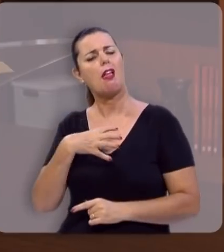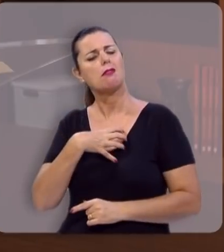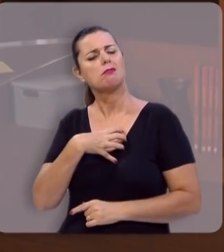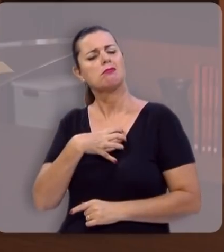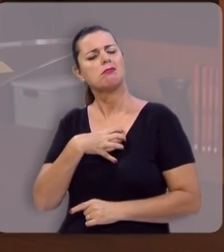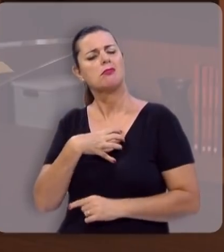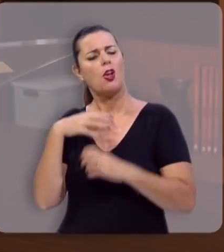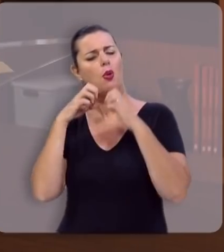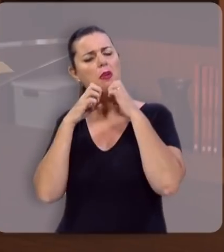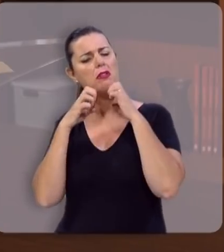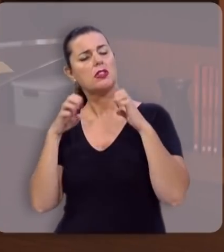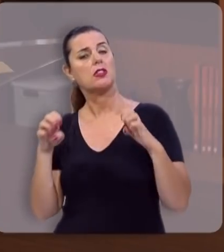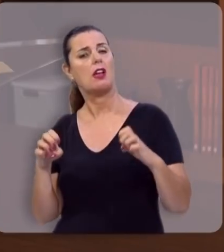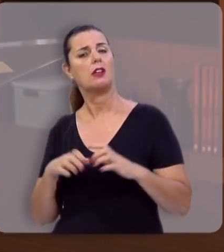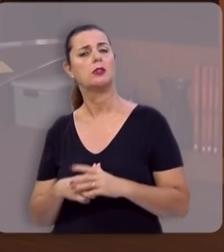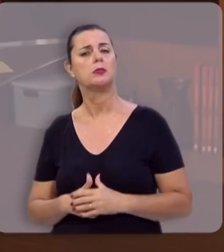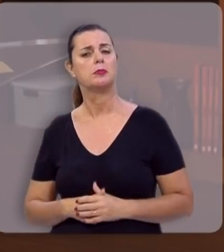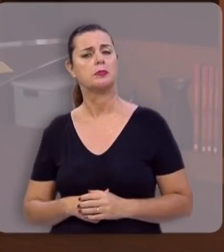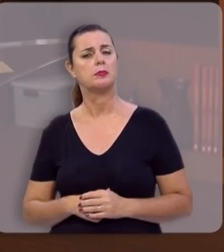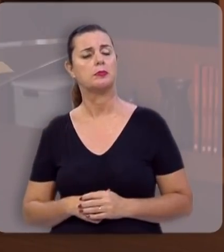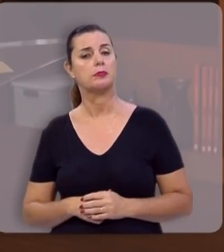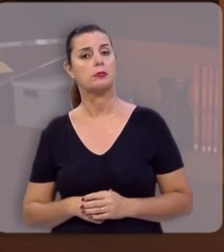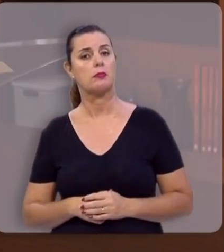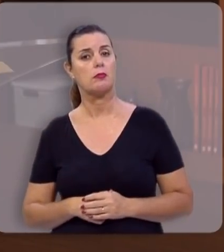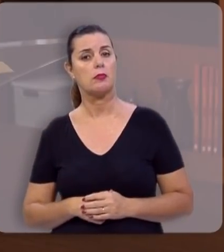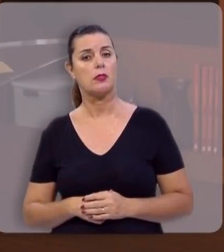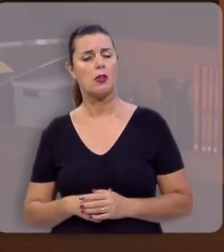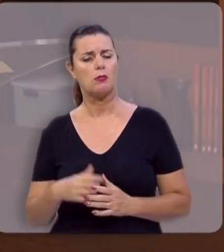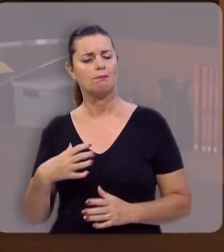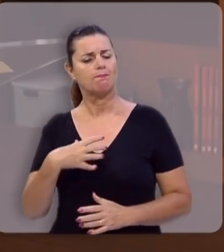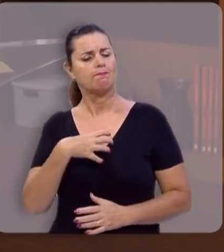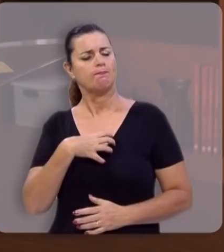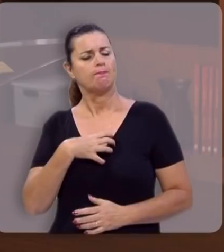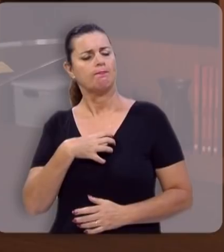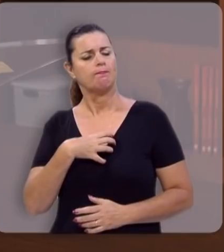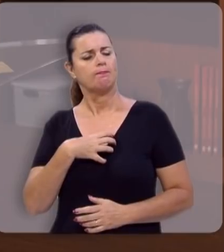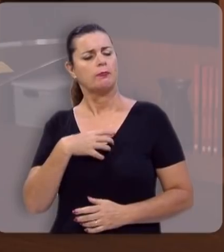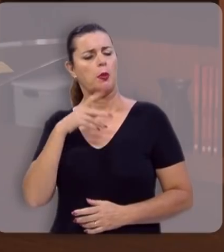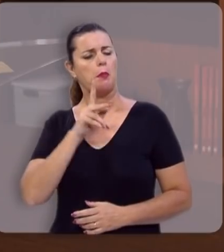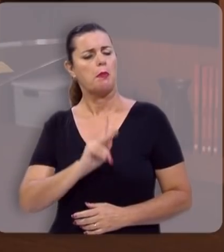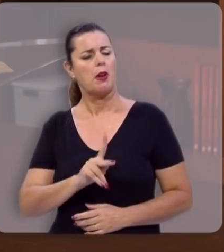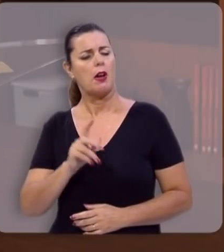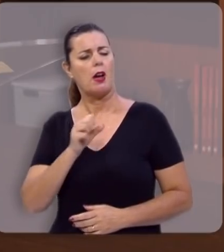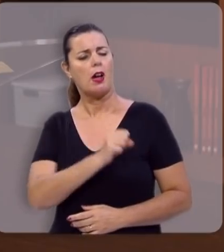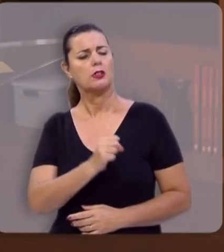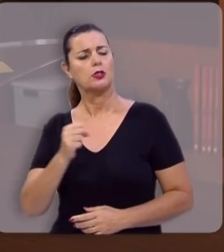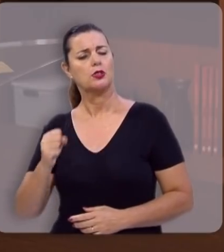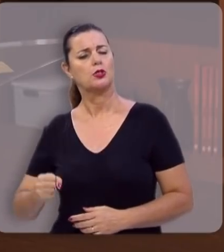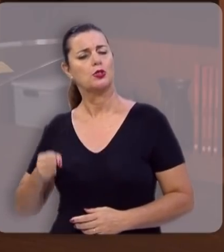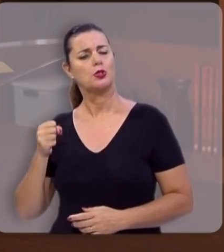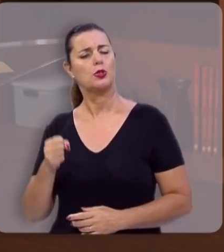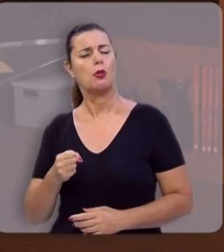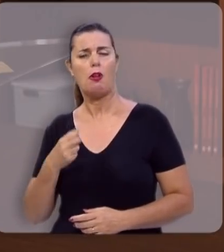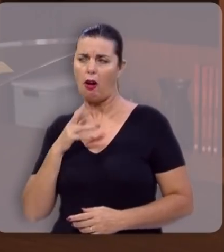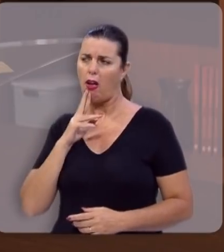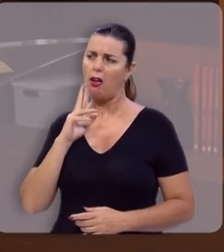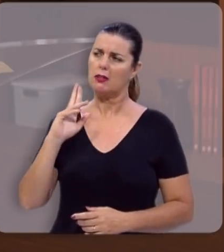Evangelho, a voz do pastor, e você atende essa